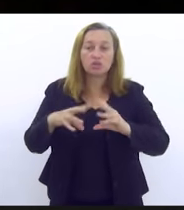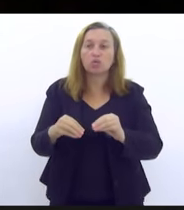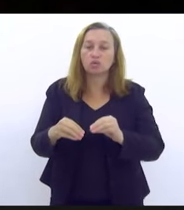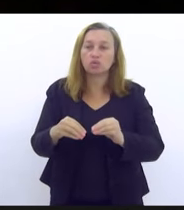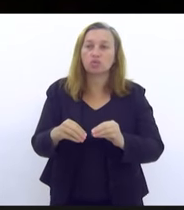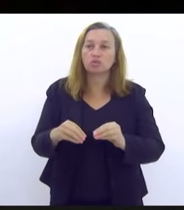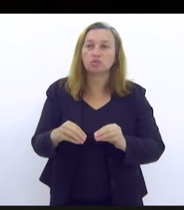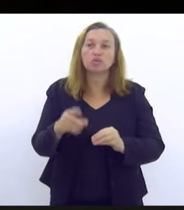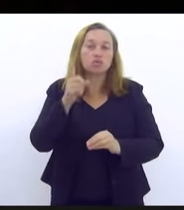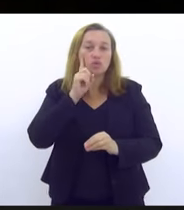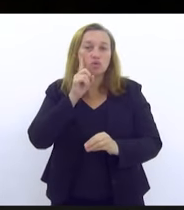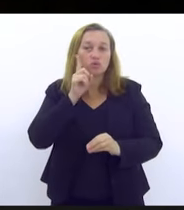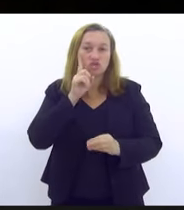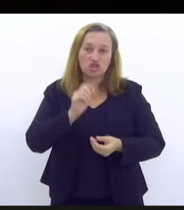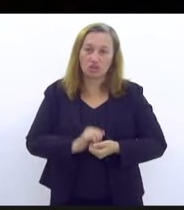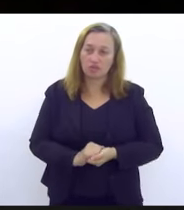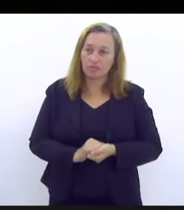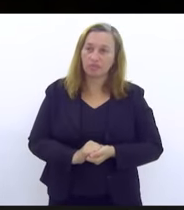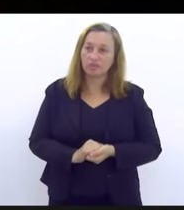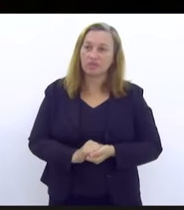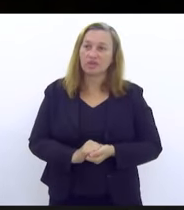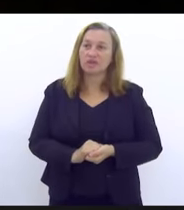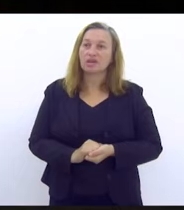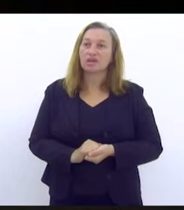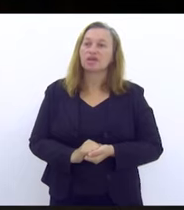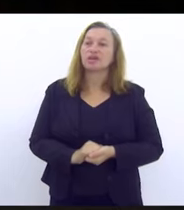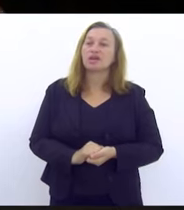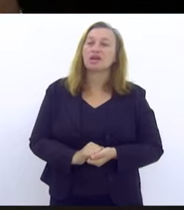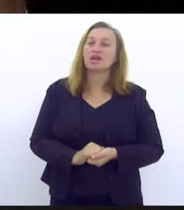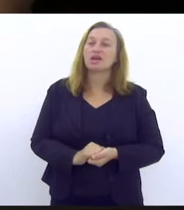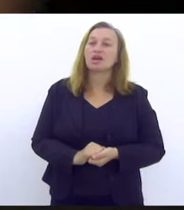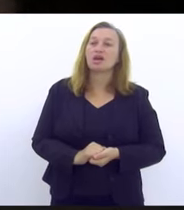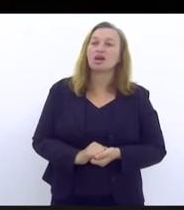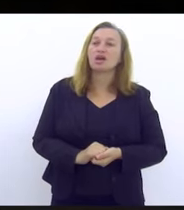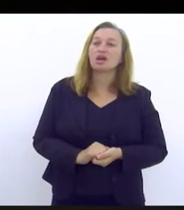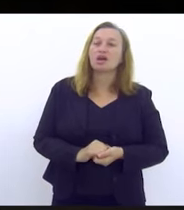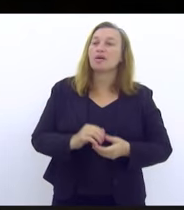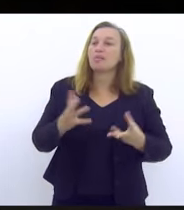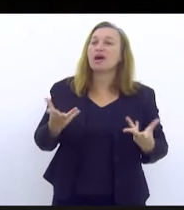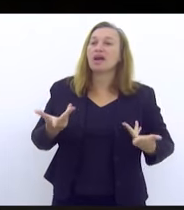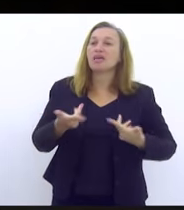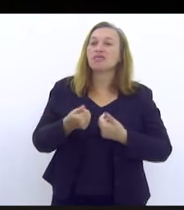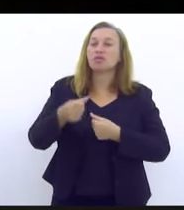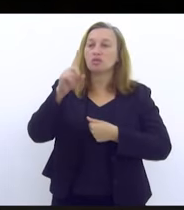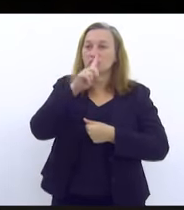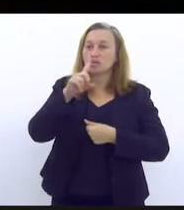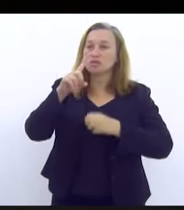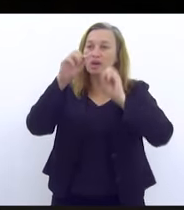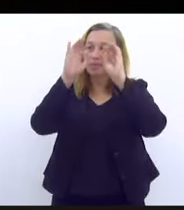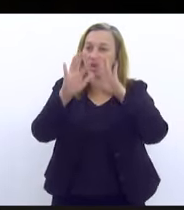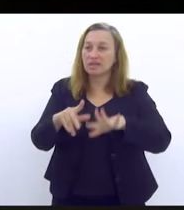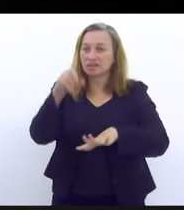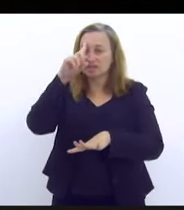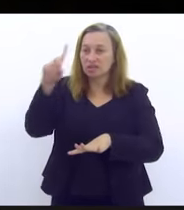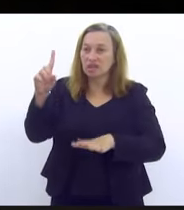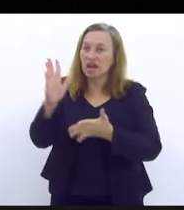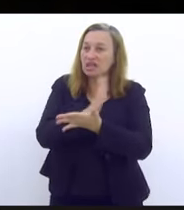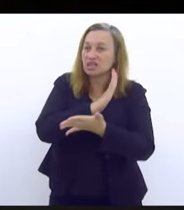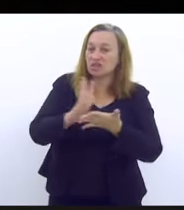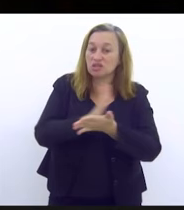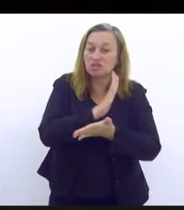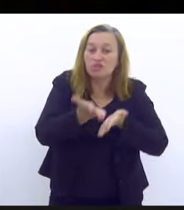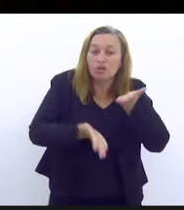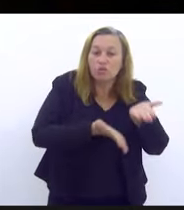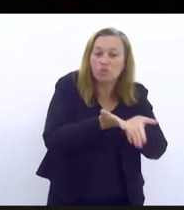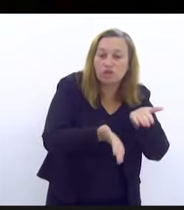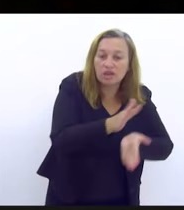E ela é uniforme. O talento que Deus nos dá, ele só vai se multiplicando. Às vezes você vai cuidar de uma